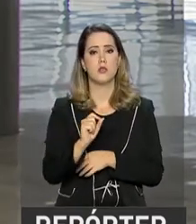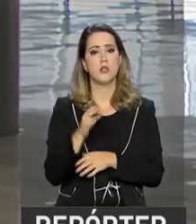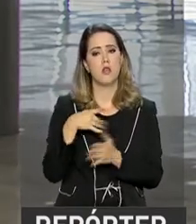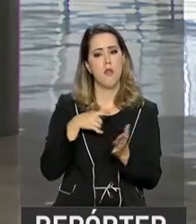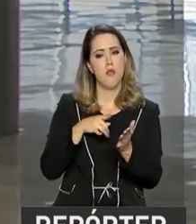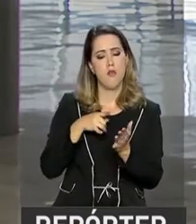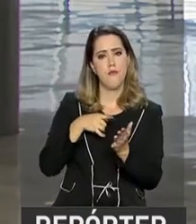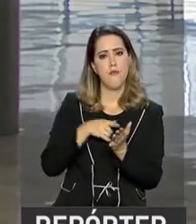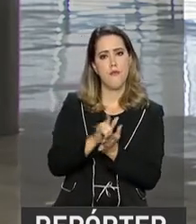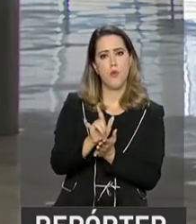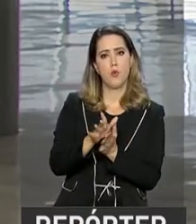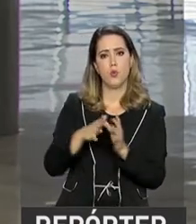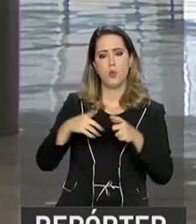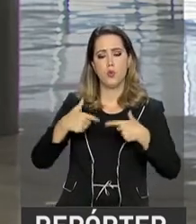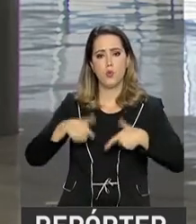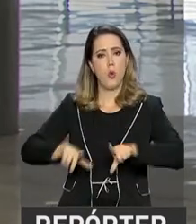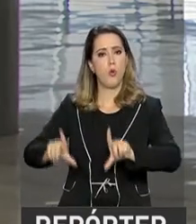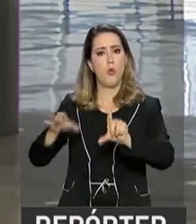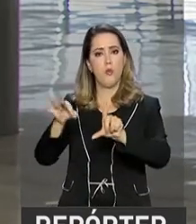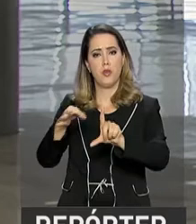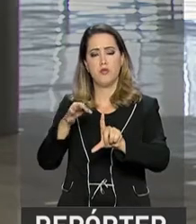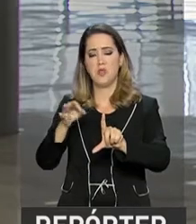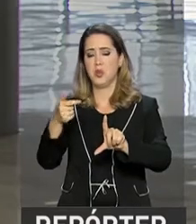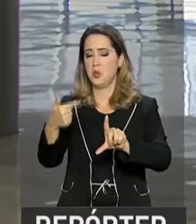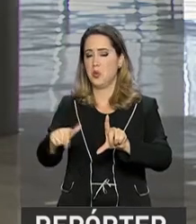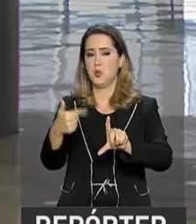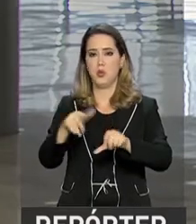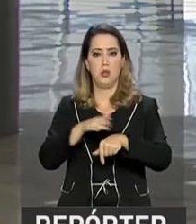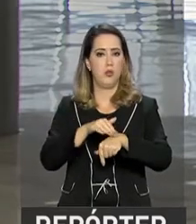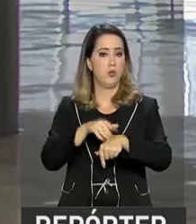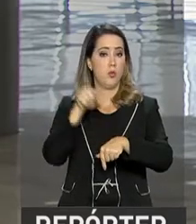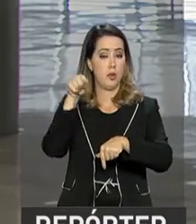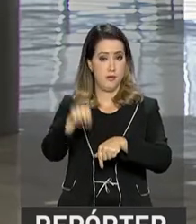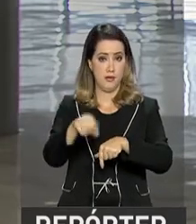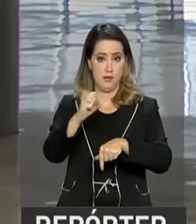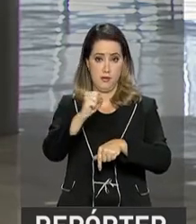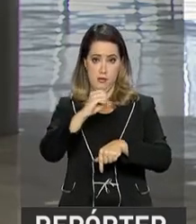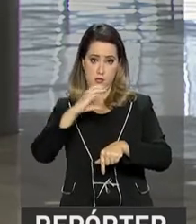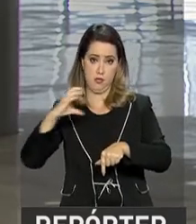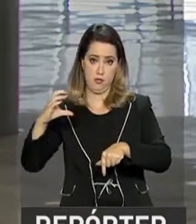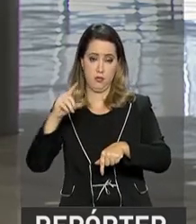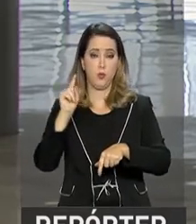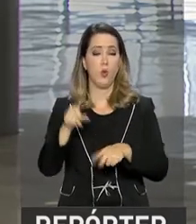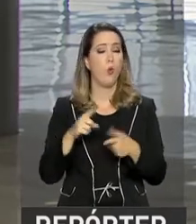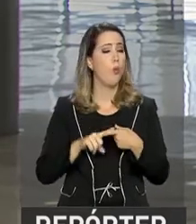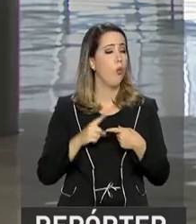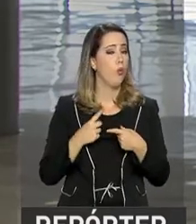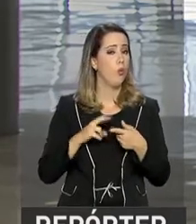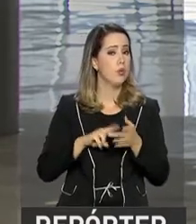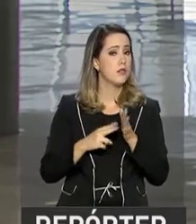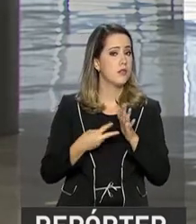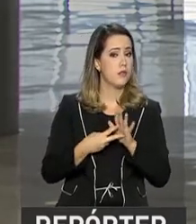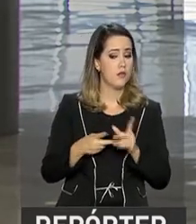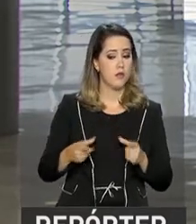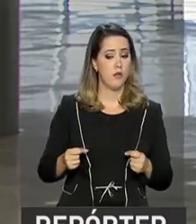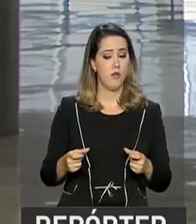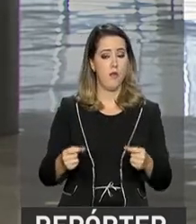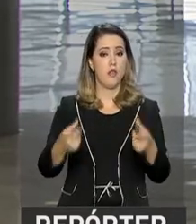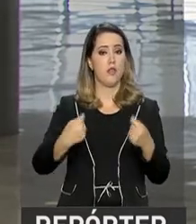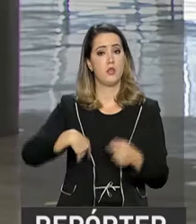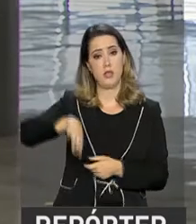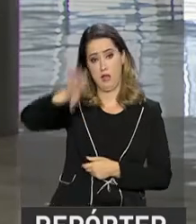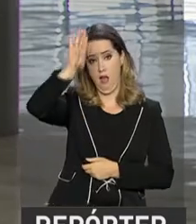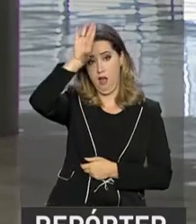de estar imune em relação à febre aftosa a febre aftosa é um vírus que causa febre e